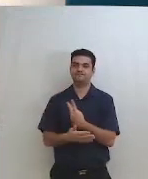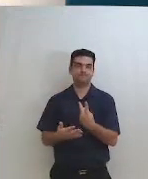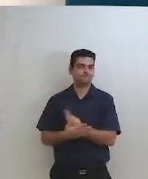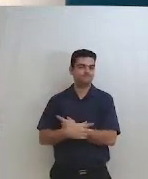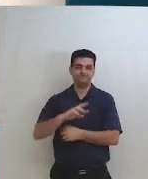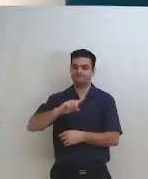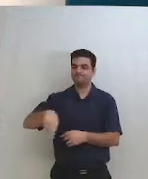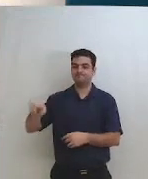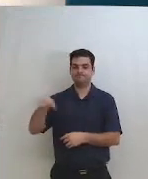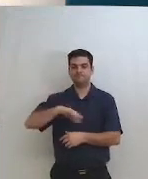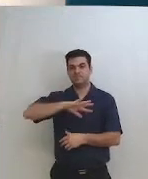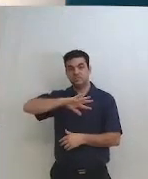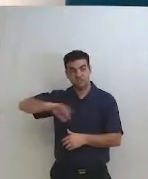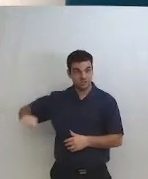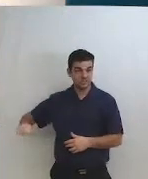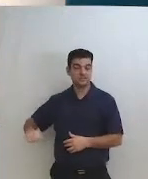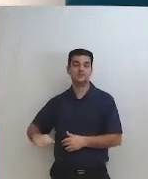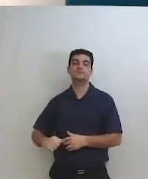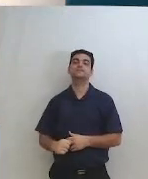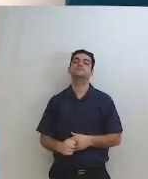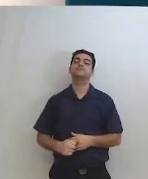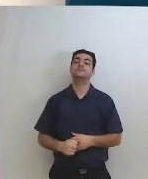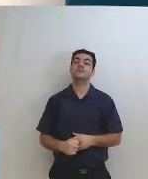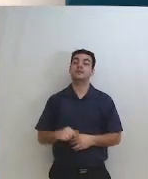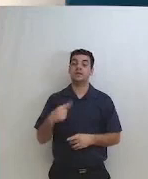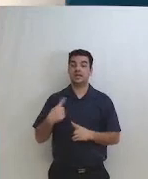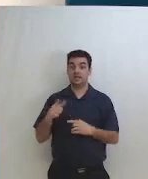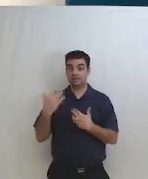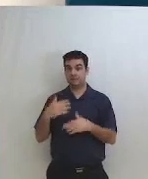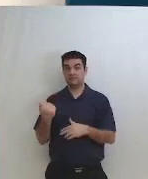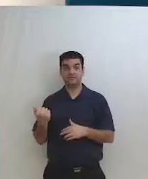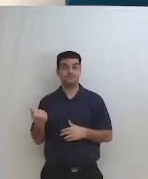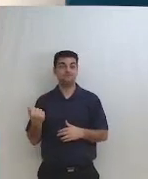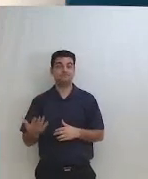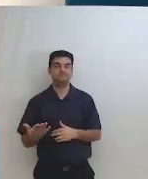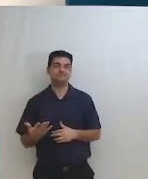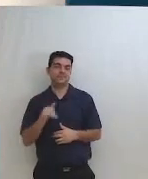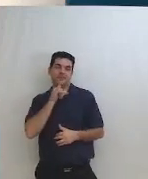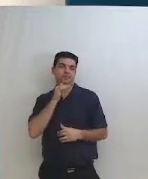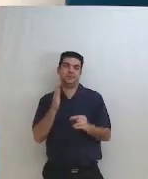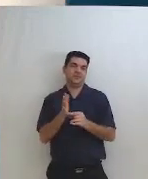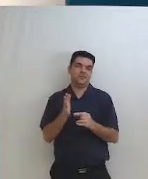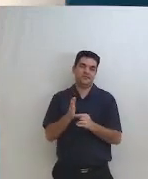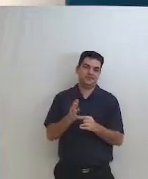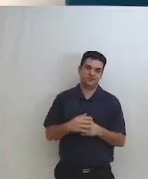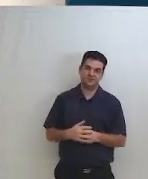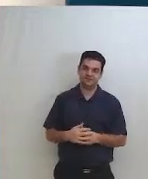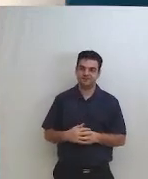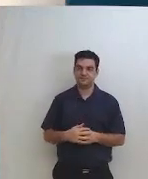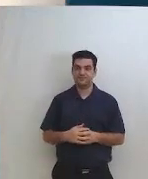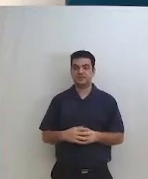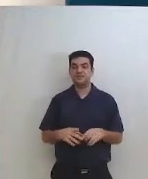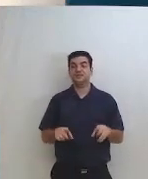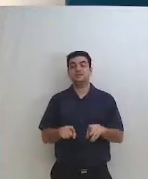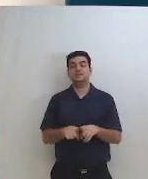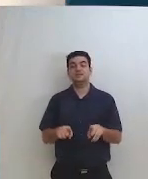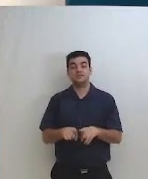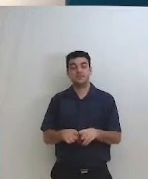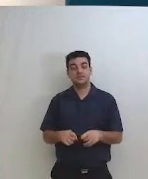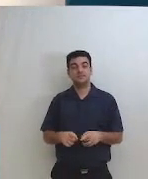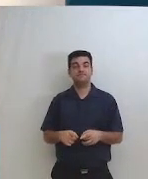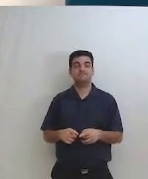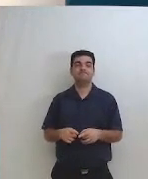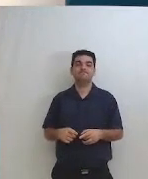da prova que foi entregue no pendrive, bem como, excelência, como via de consequência